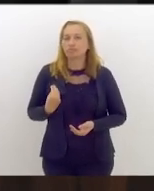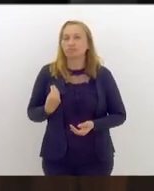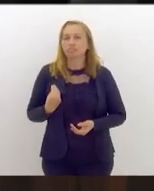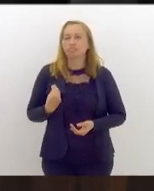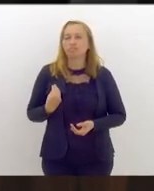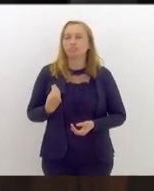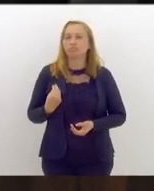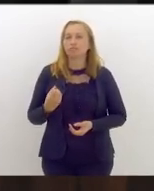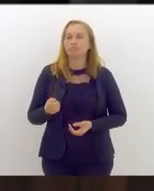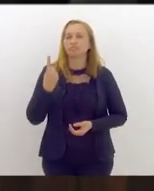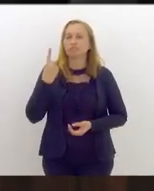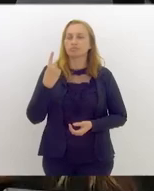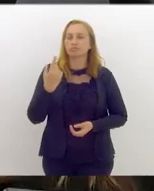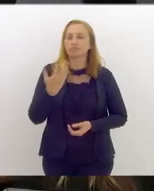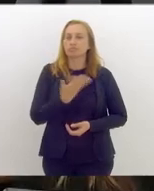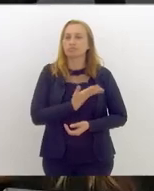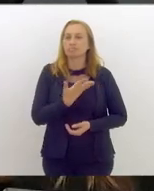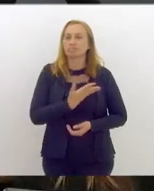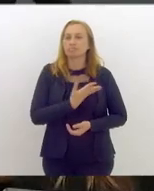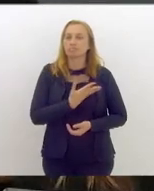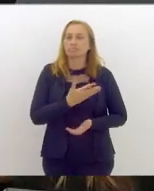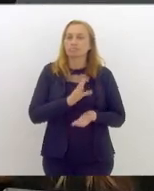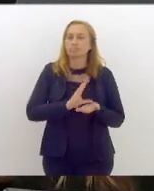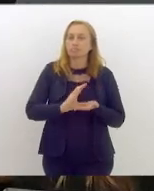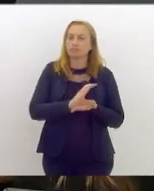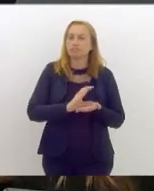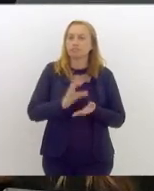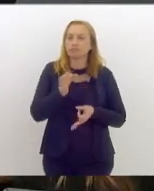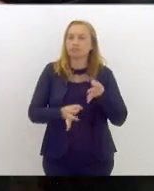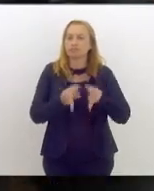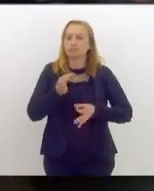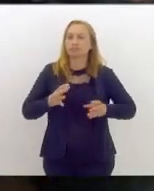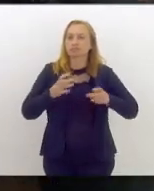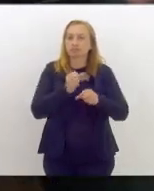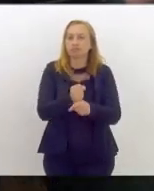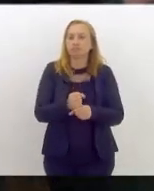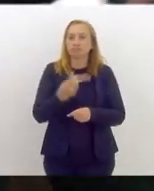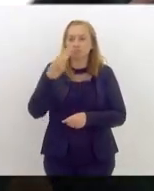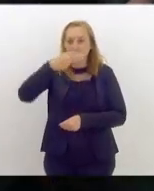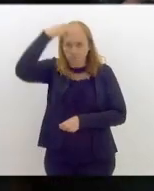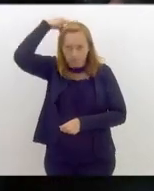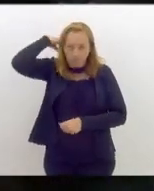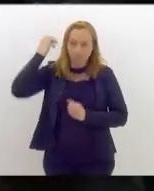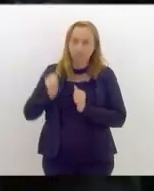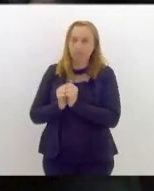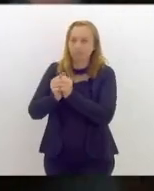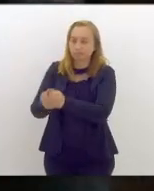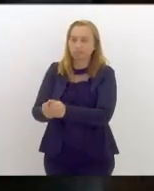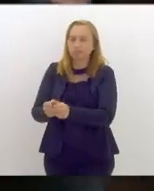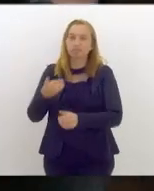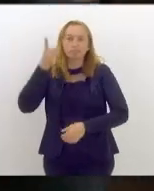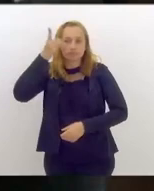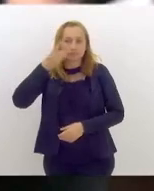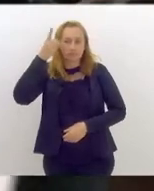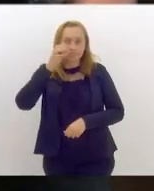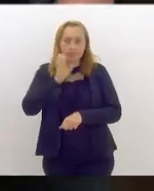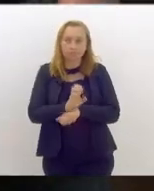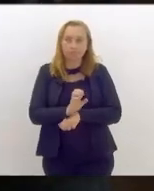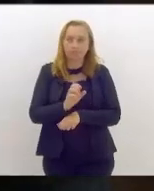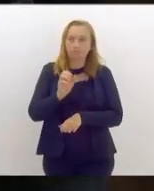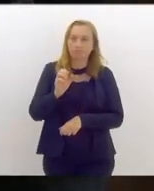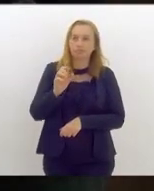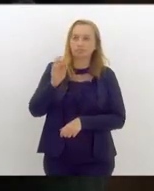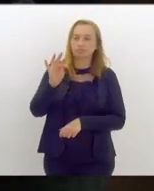ex Cole e hoje Conselheiro Tribunal de Contas Márcio Pacheco acompanhado deputado estadual eleito